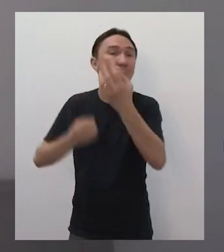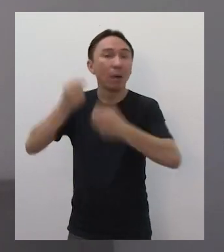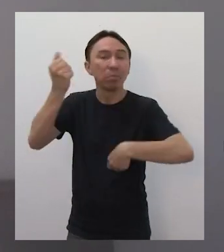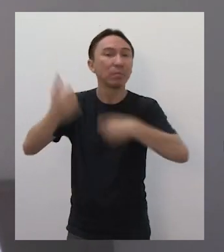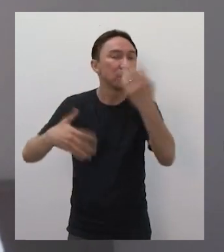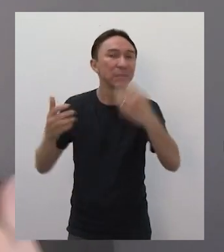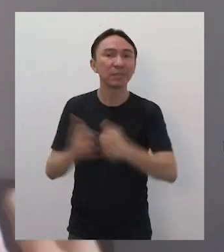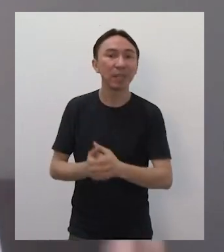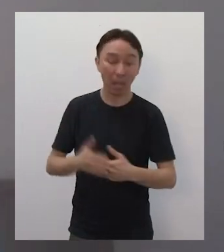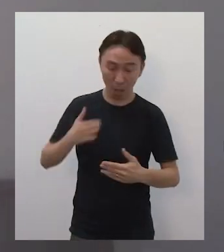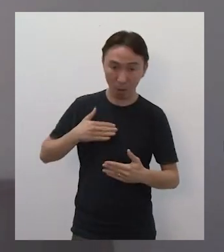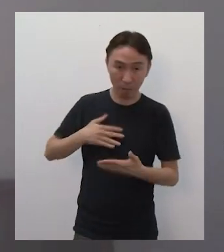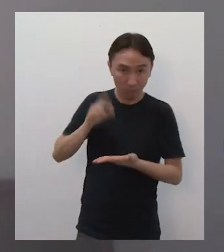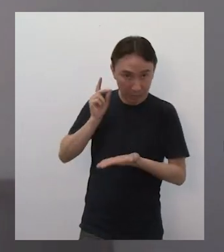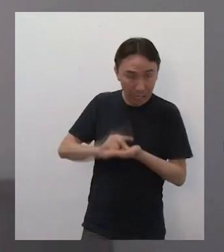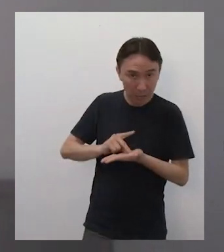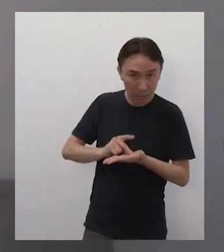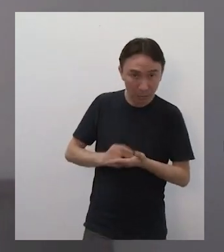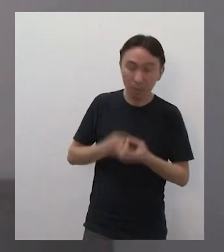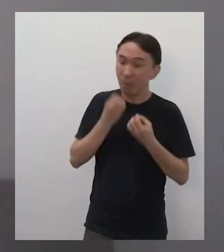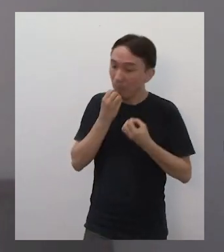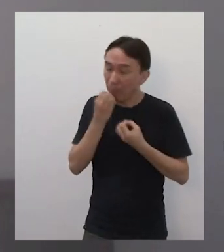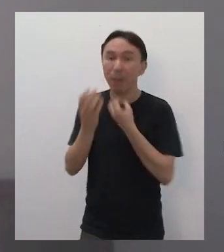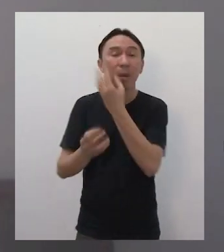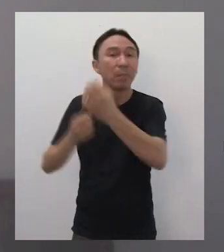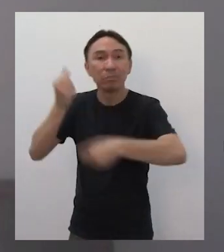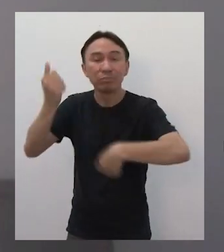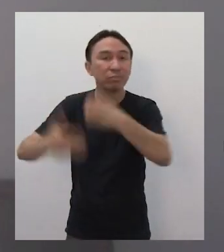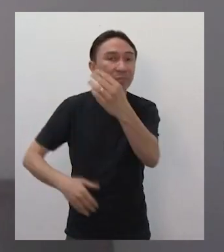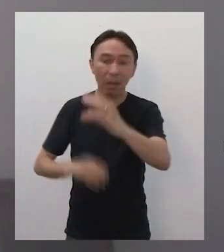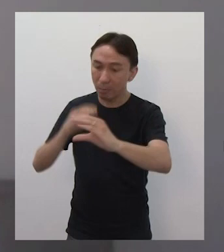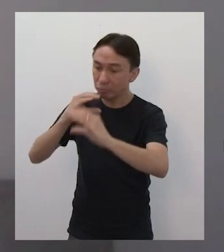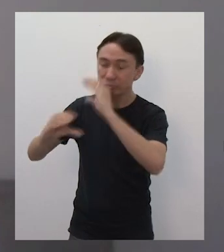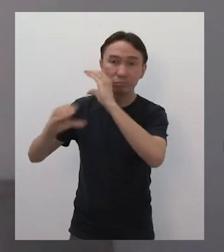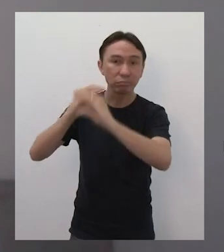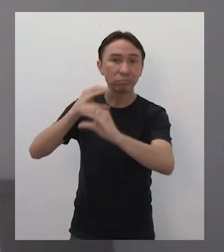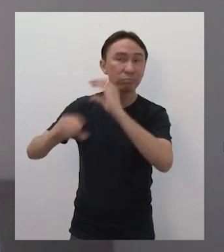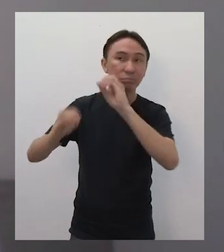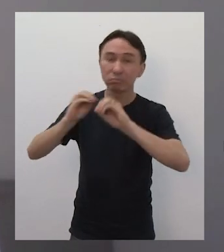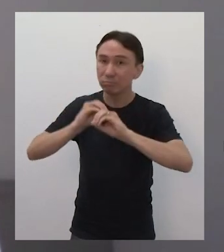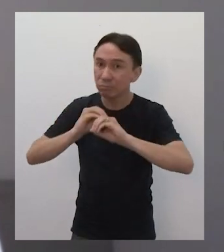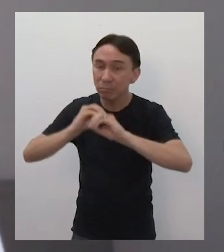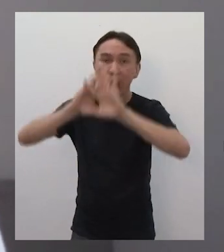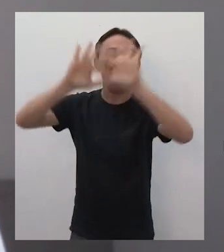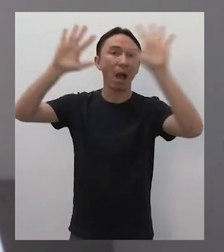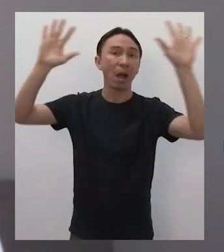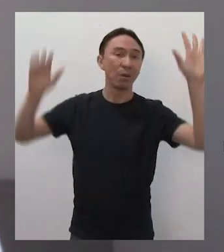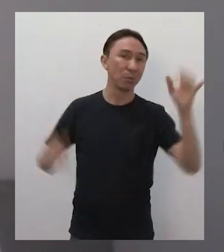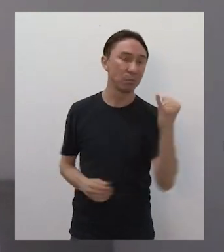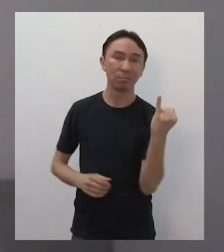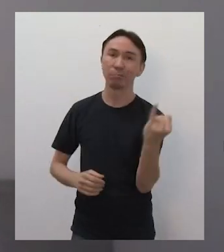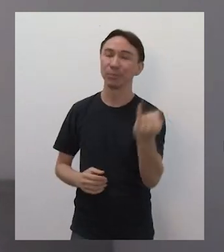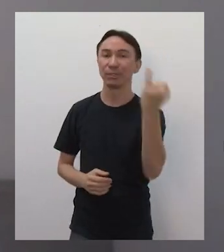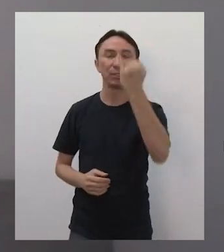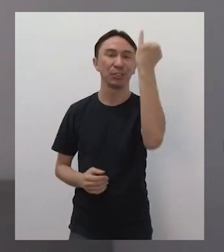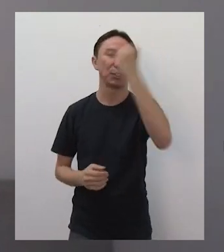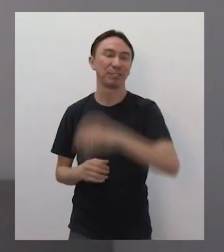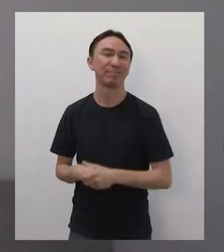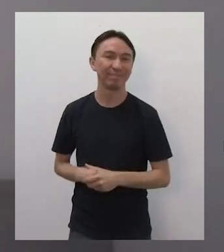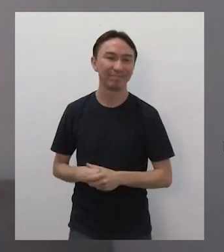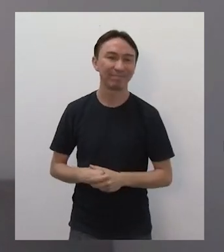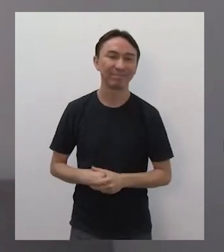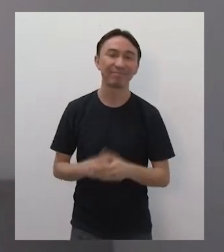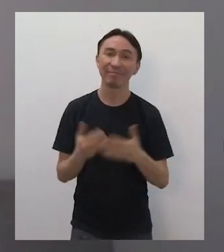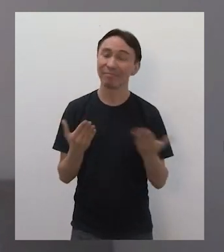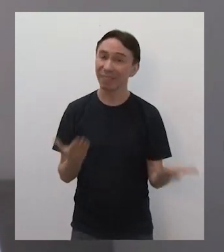da comunicação clara, né? Saber se expressar é muito importante. E isso daí está